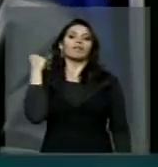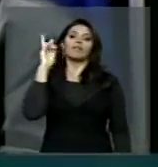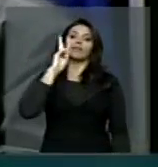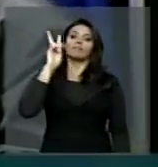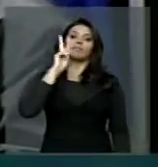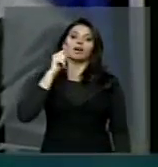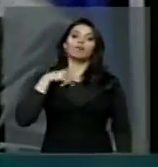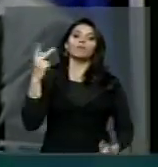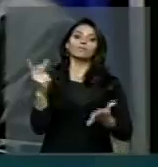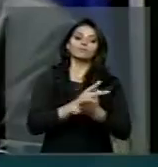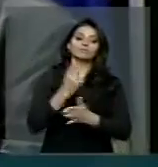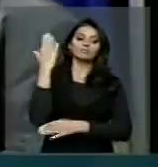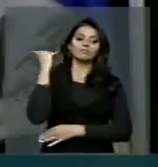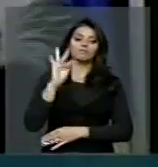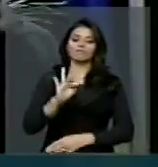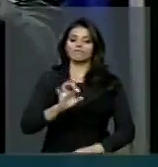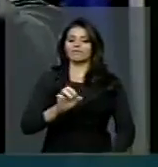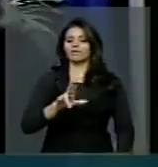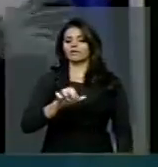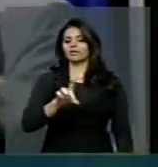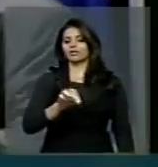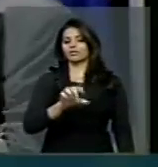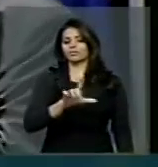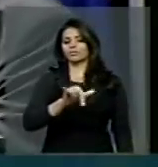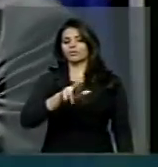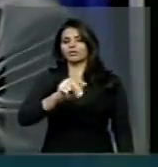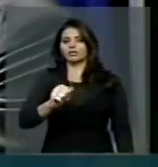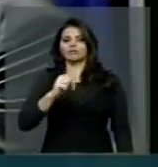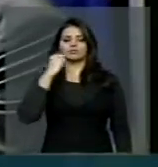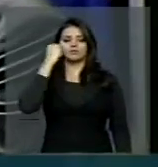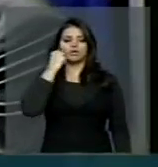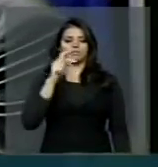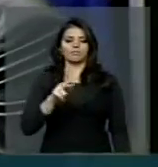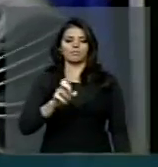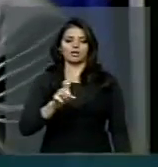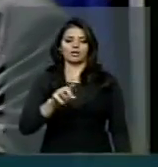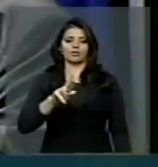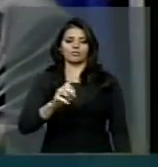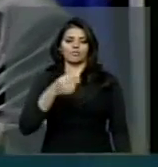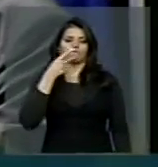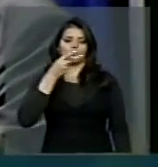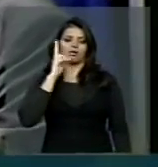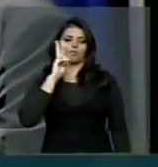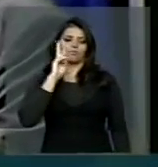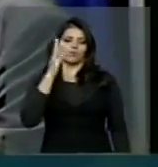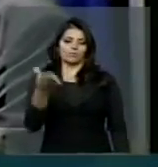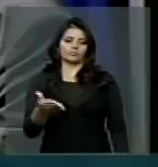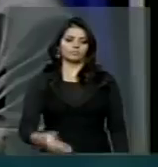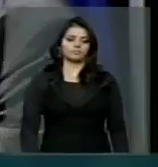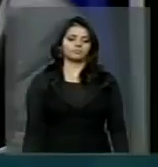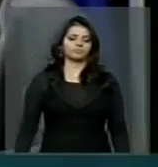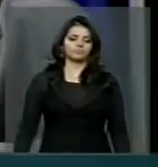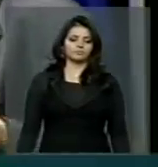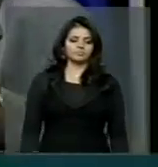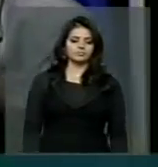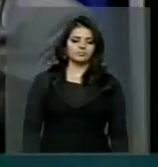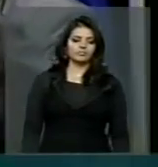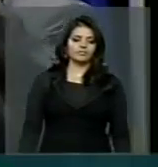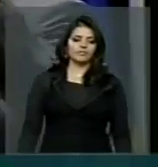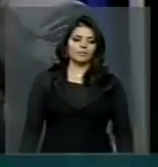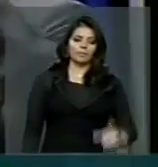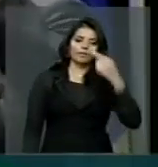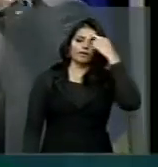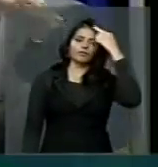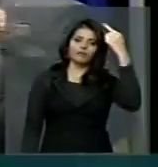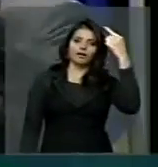episódio que Fernando Lira, naquilo que o senador Pedro Simon lembrou, cunhou a ideia,